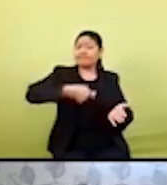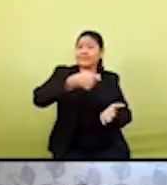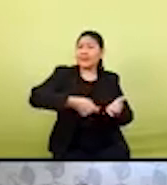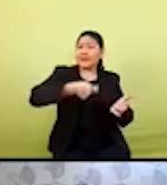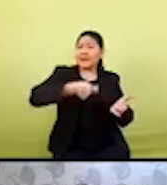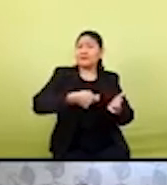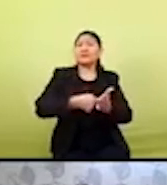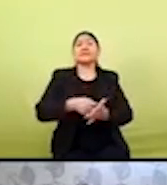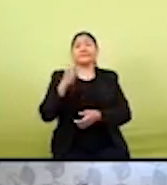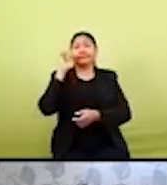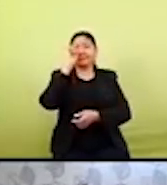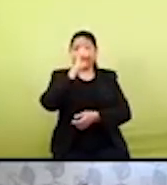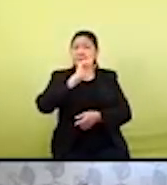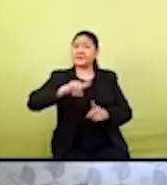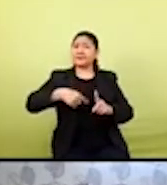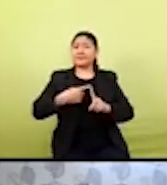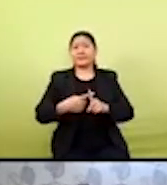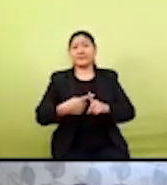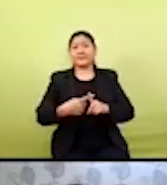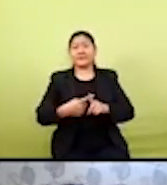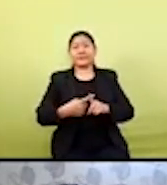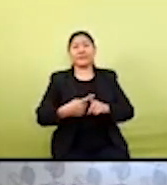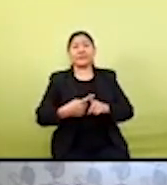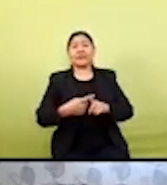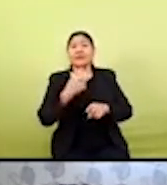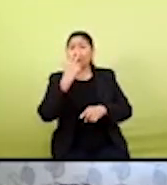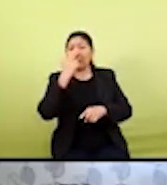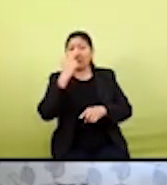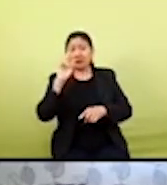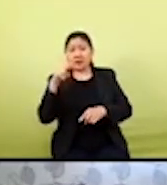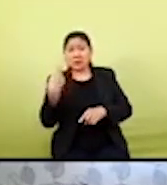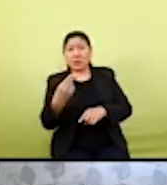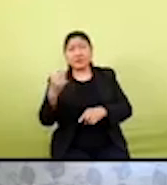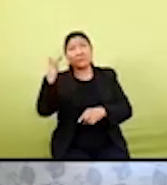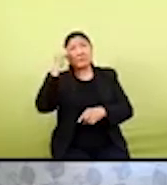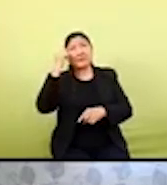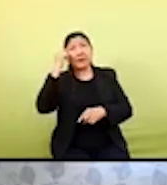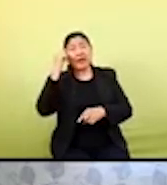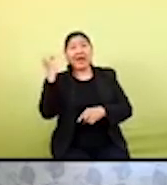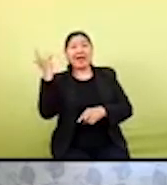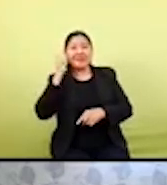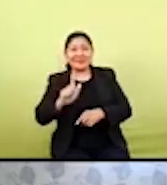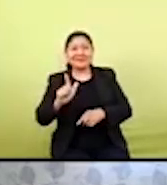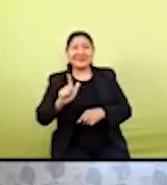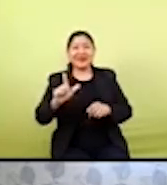mais árdua, né? Parece que a luta, ela não... Quando a gente pensa que a gente conquistou